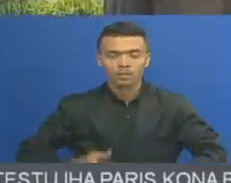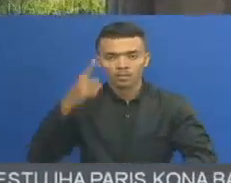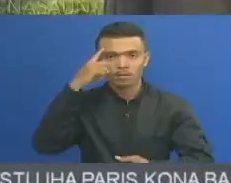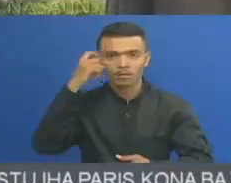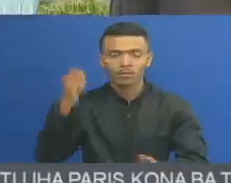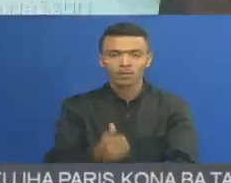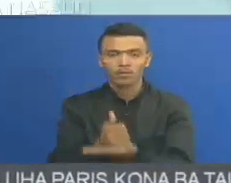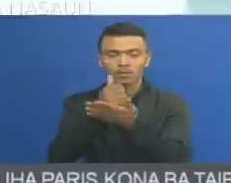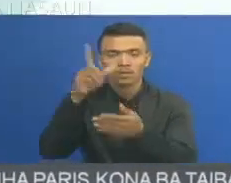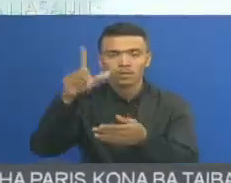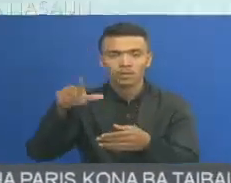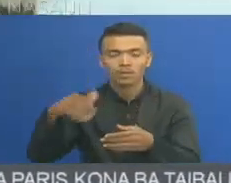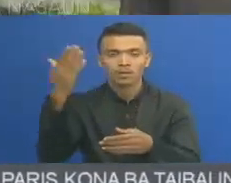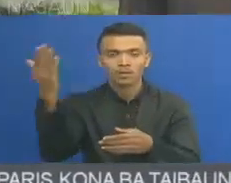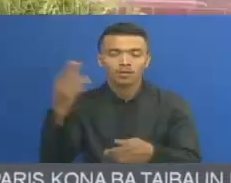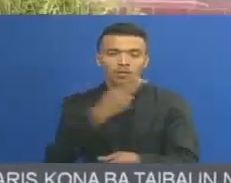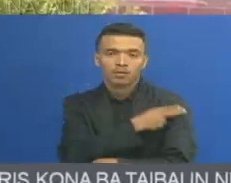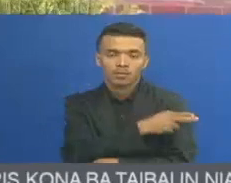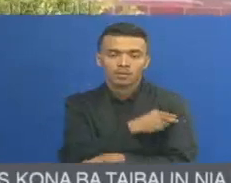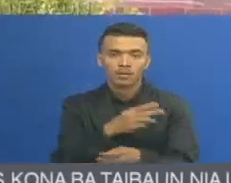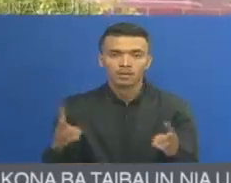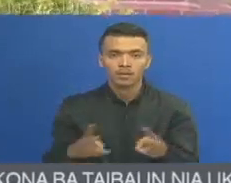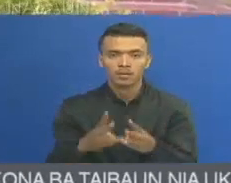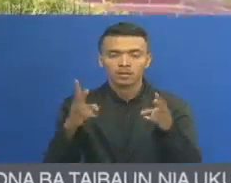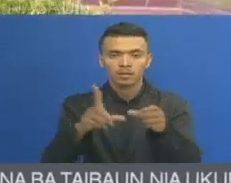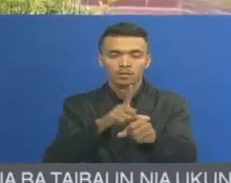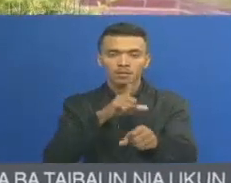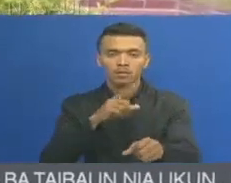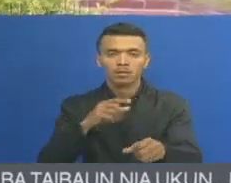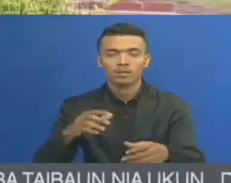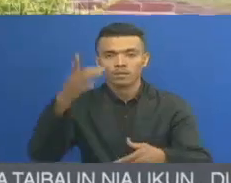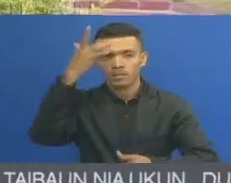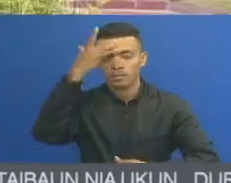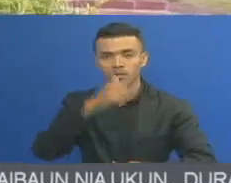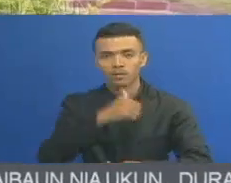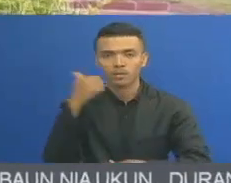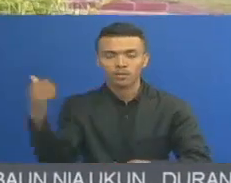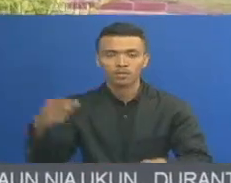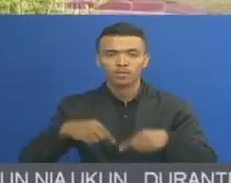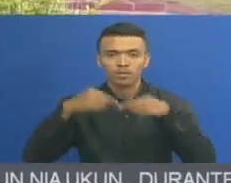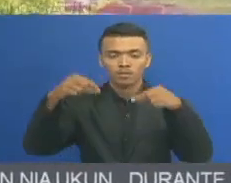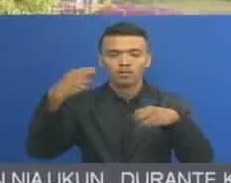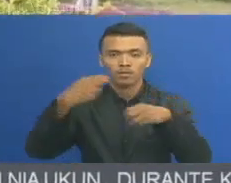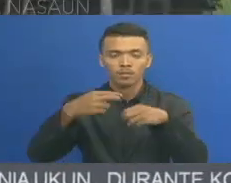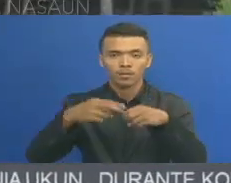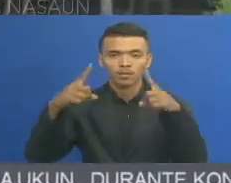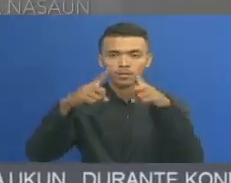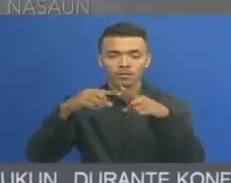e hospital, distância de uma facilidade doc, no inan balon afeta mora selo que foi impacto da condição bebê